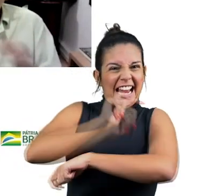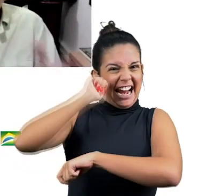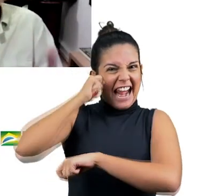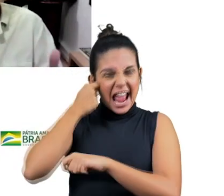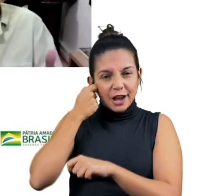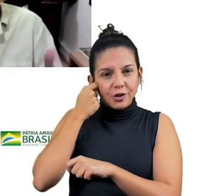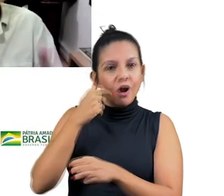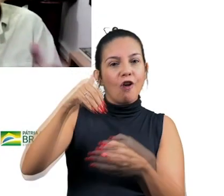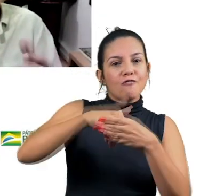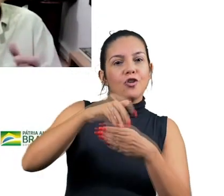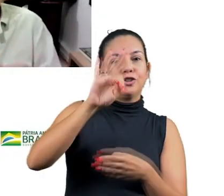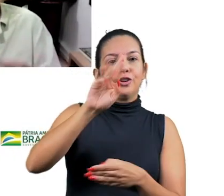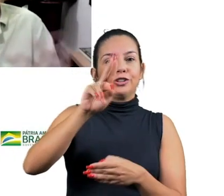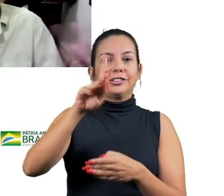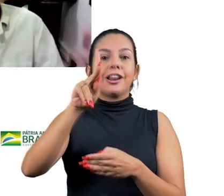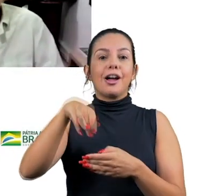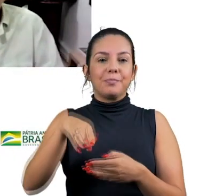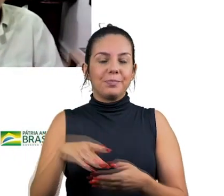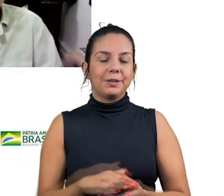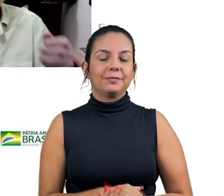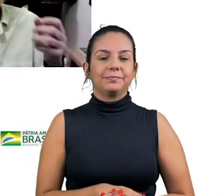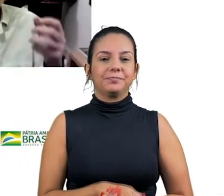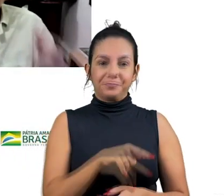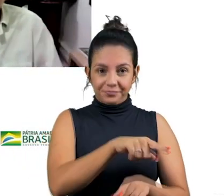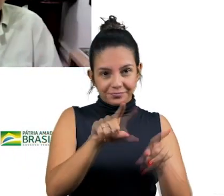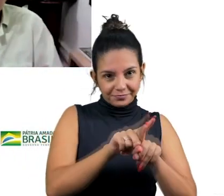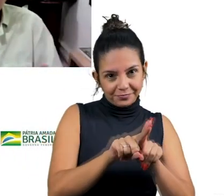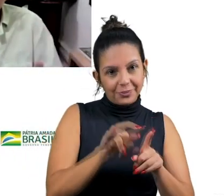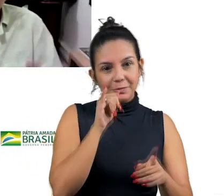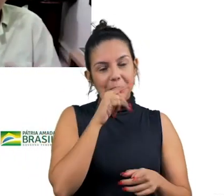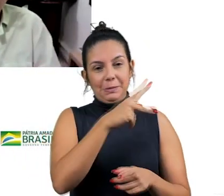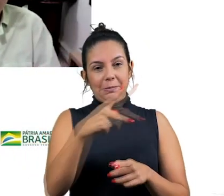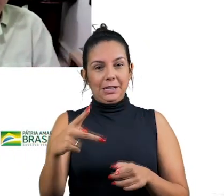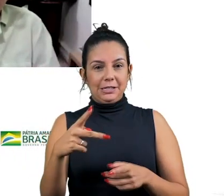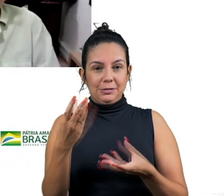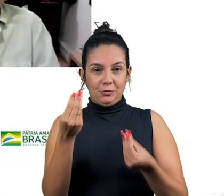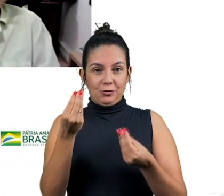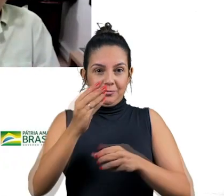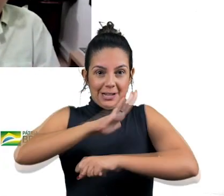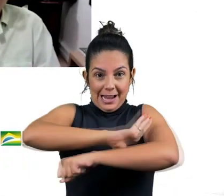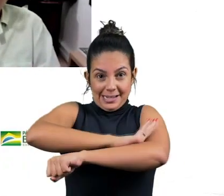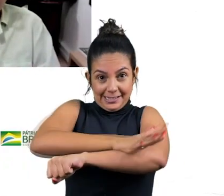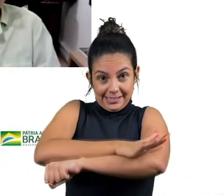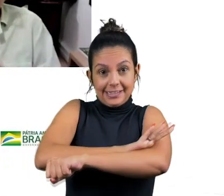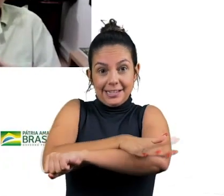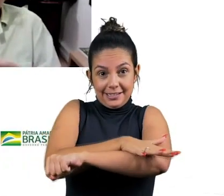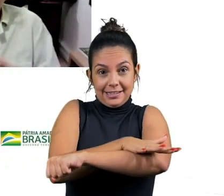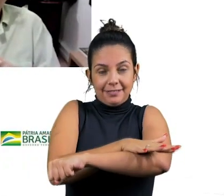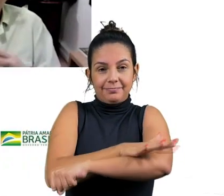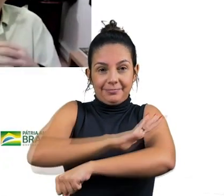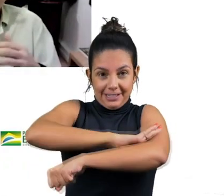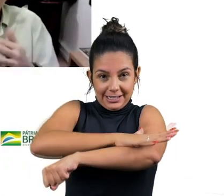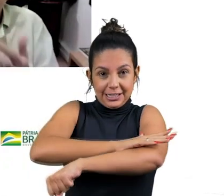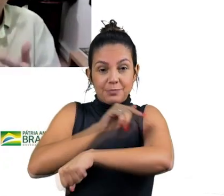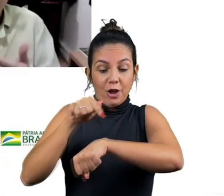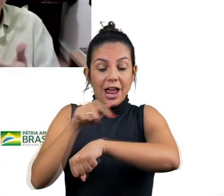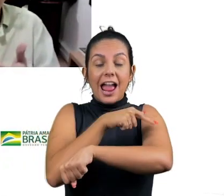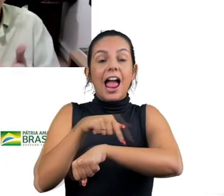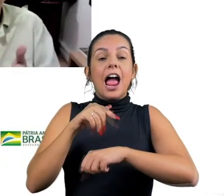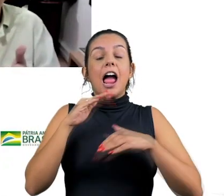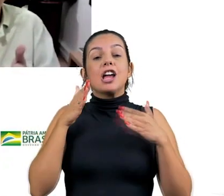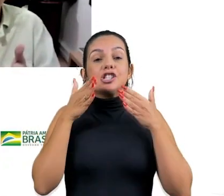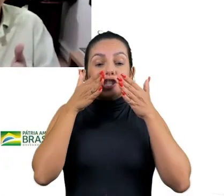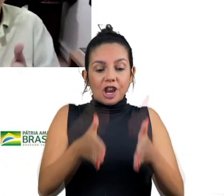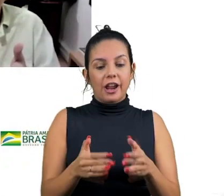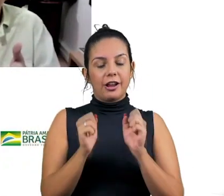E não por acaso, né, aqui também é um presidente muito racista. O racismo estrutural chega